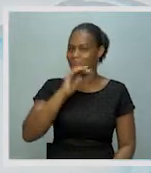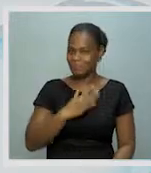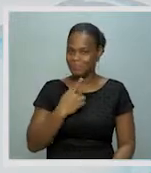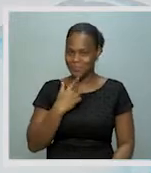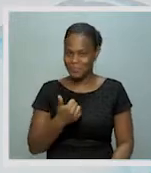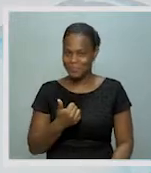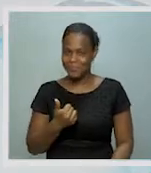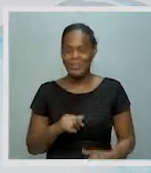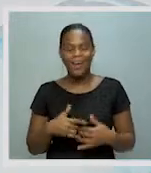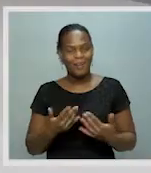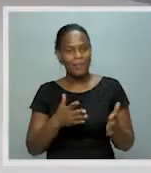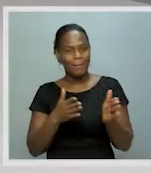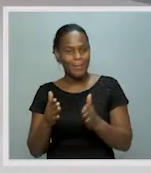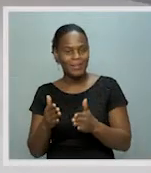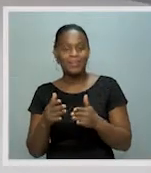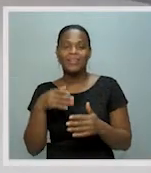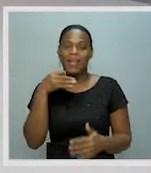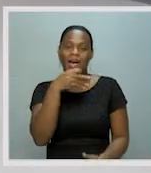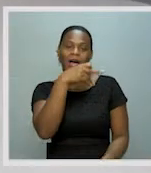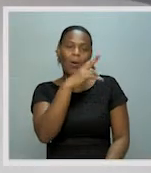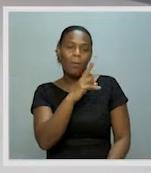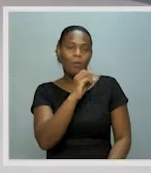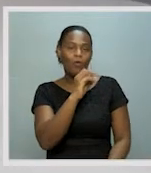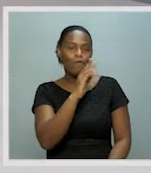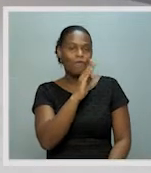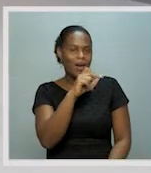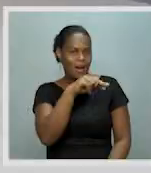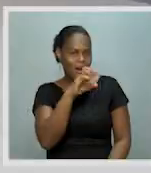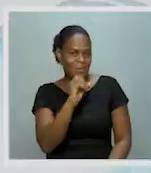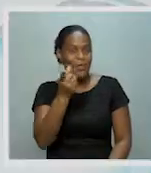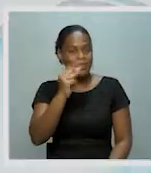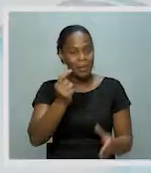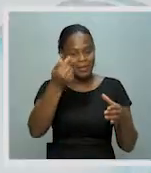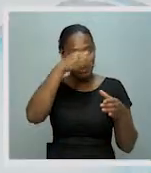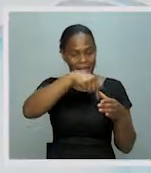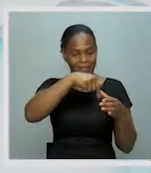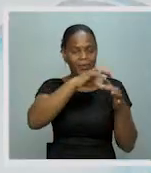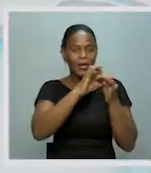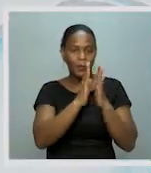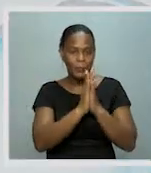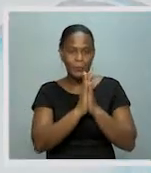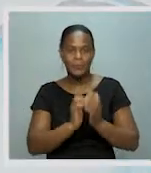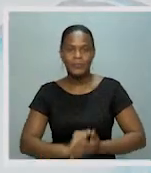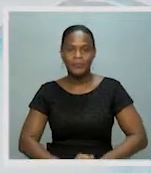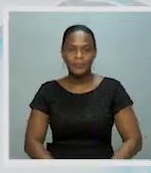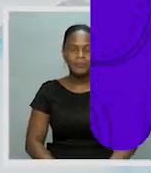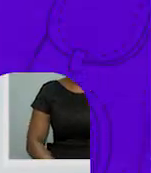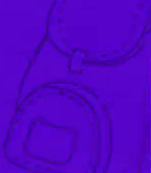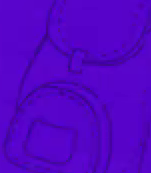é? Muito bem, então é o lado profano que existe também dentro da questão da